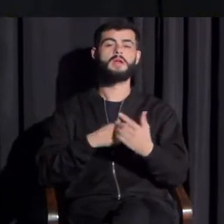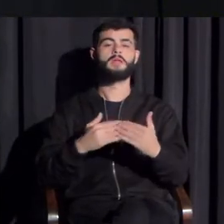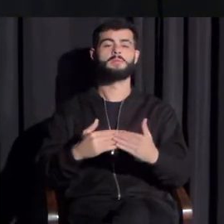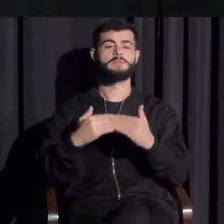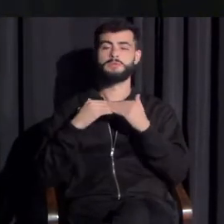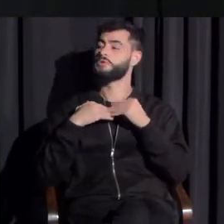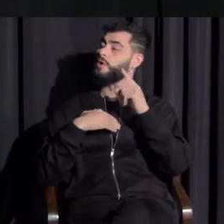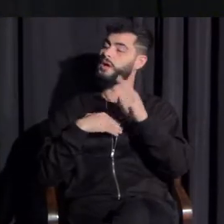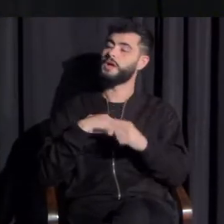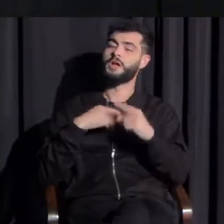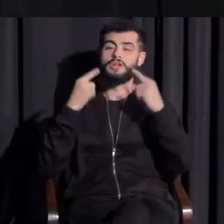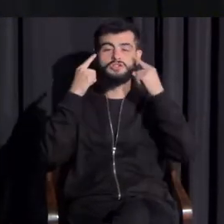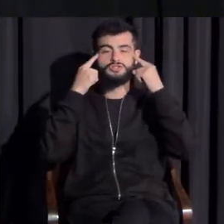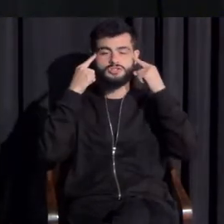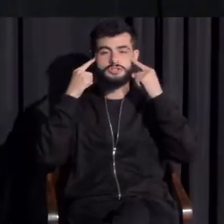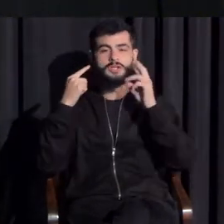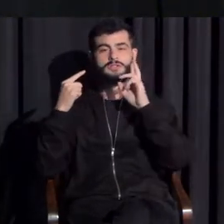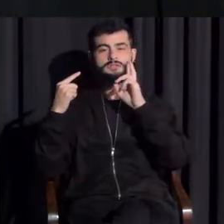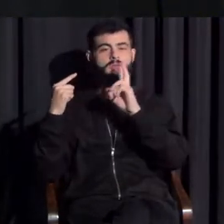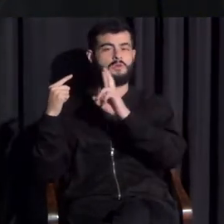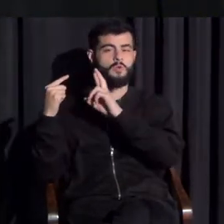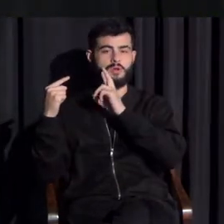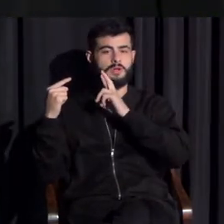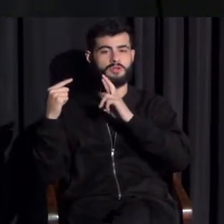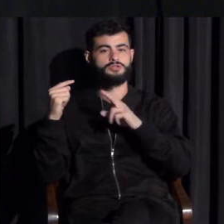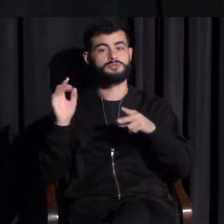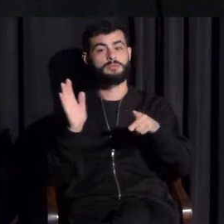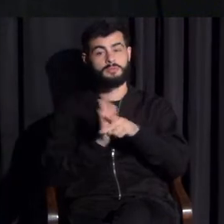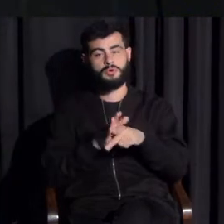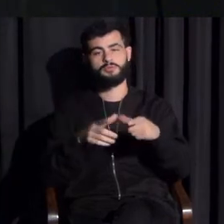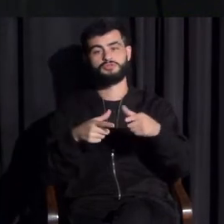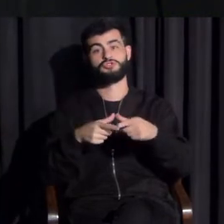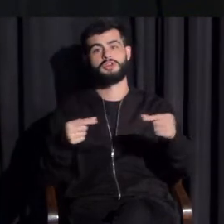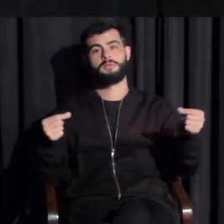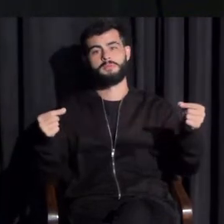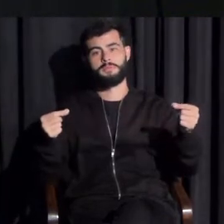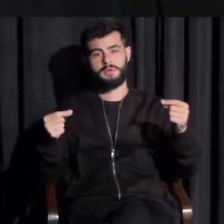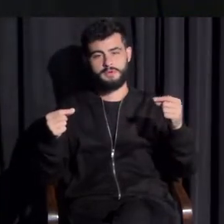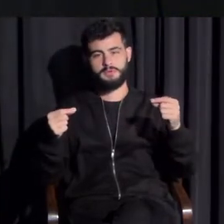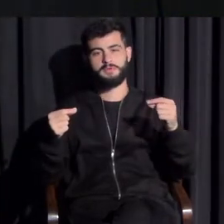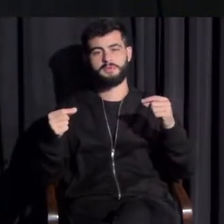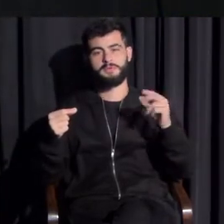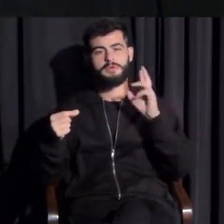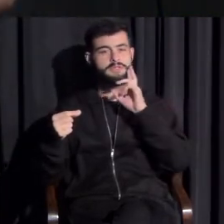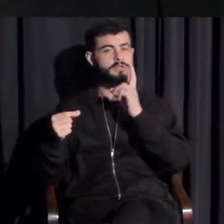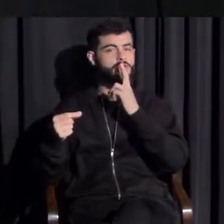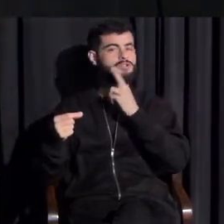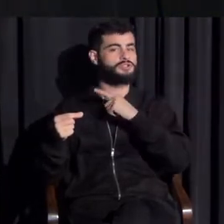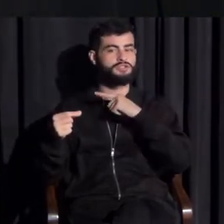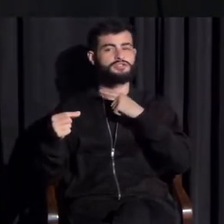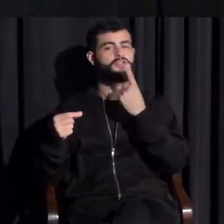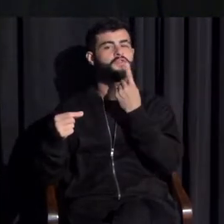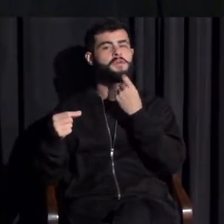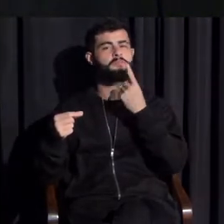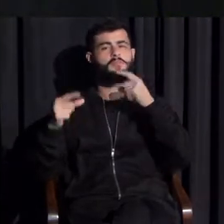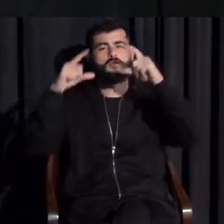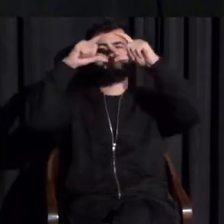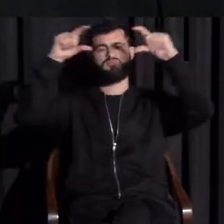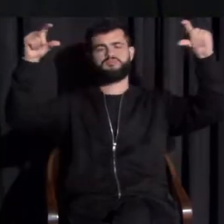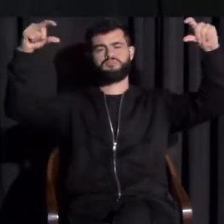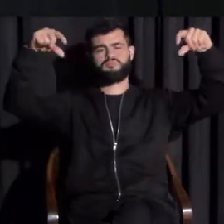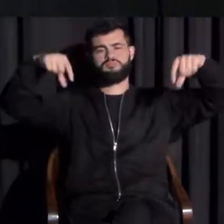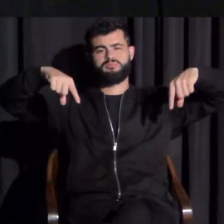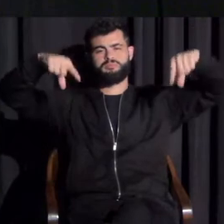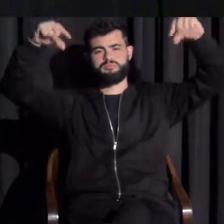um monte de coisas vermelhas, que era uma coisa de restaurante japonês. Que aí tinha um monte daquelas coisas vermelhas, e que era um restaurante japonês.